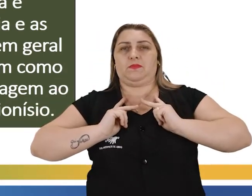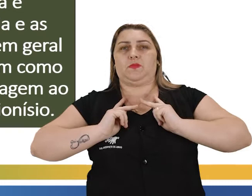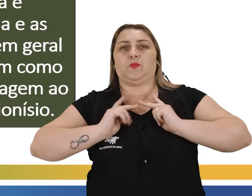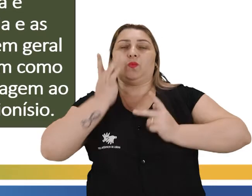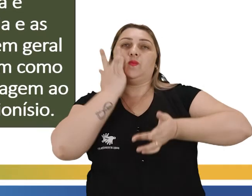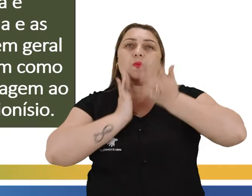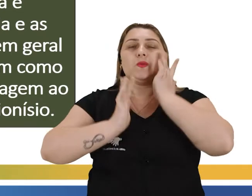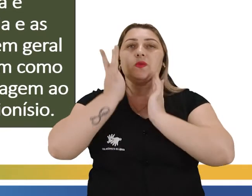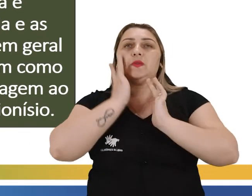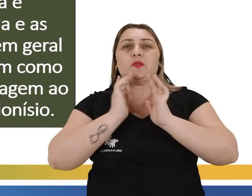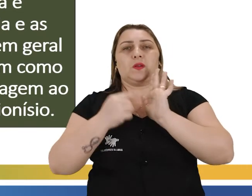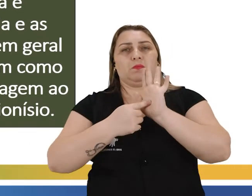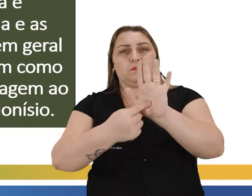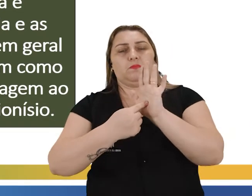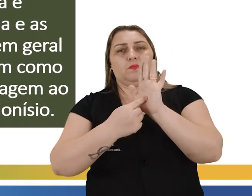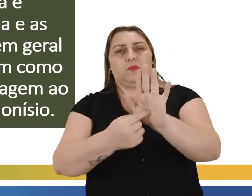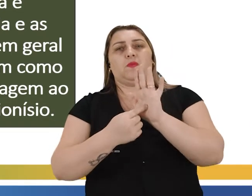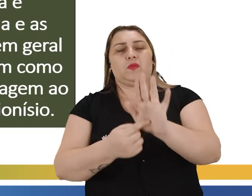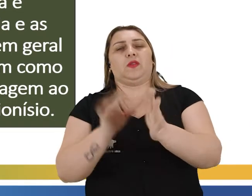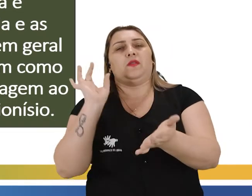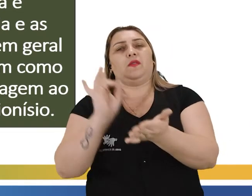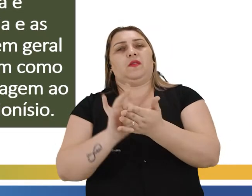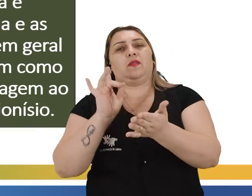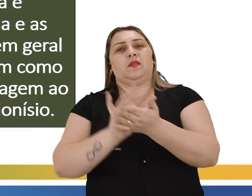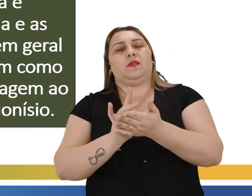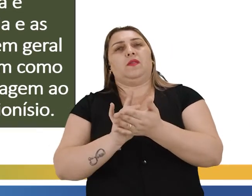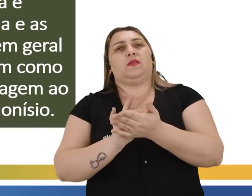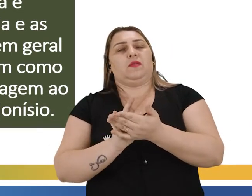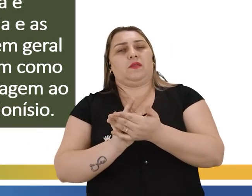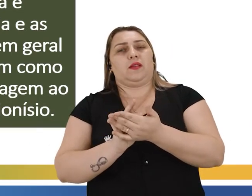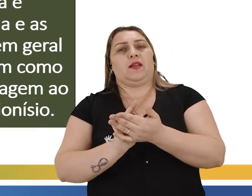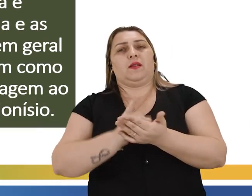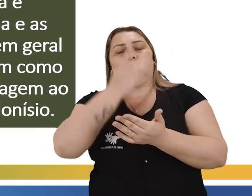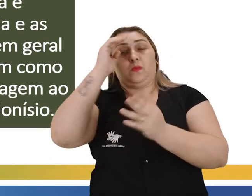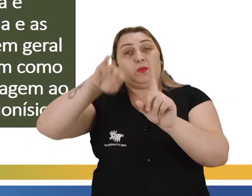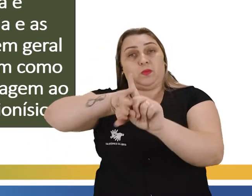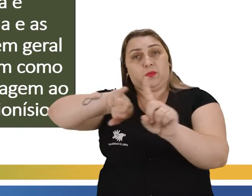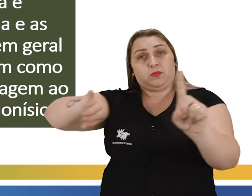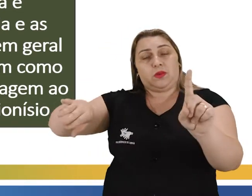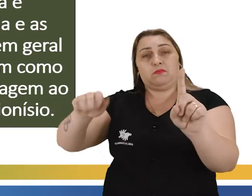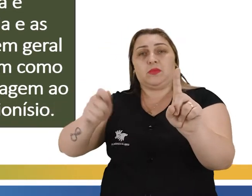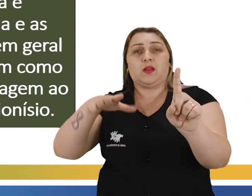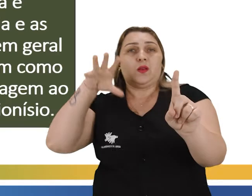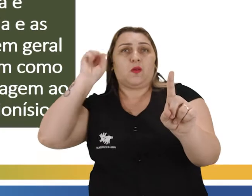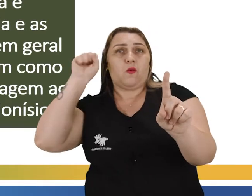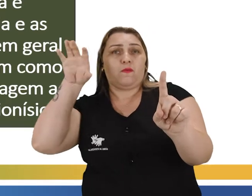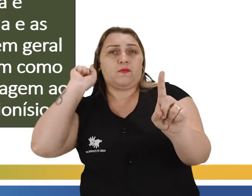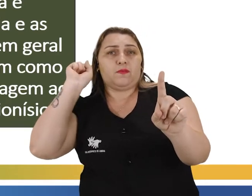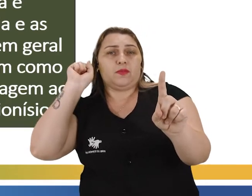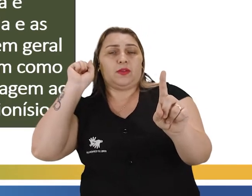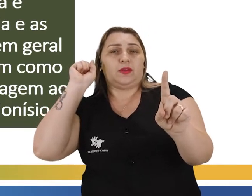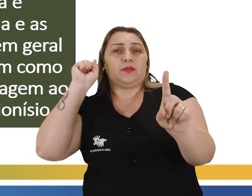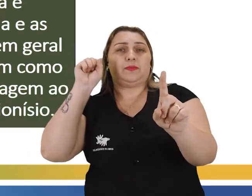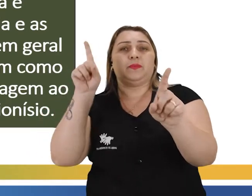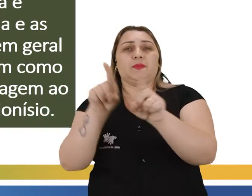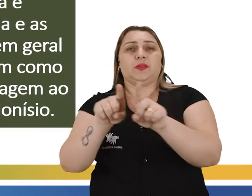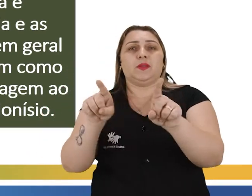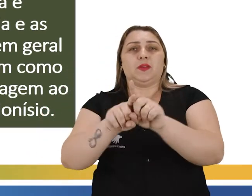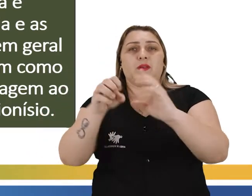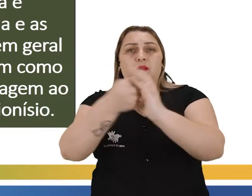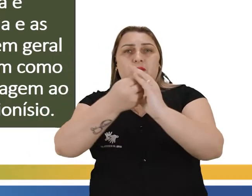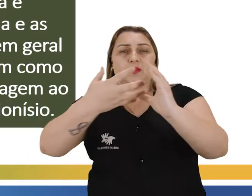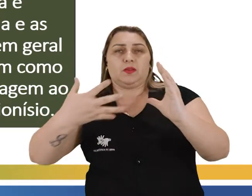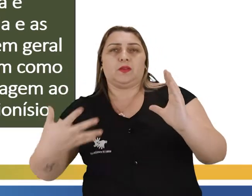o teatro aparece, é justamente para quem estivesse distante pudesse ouvir, né? E se